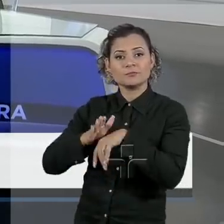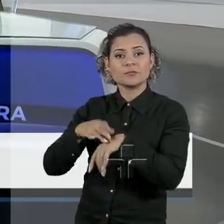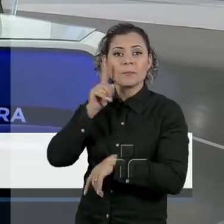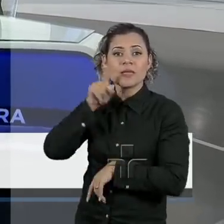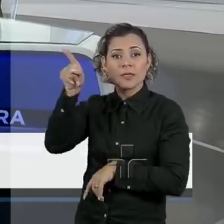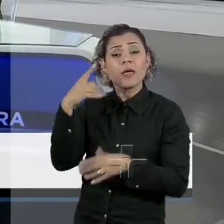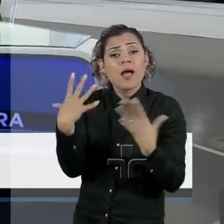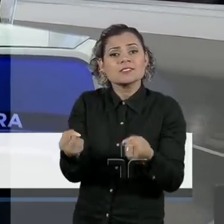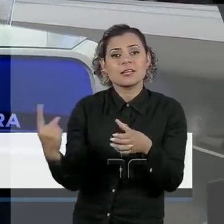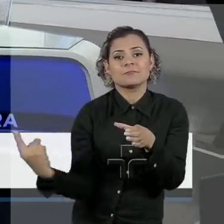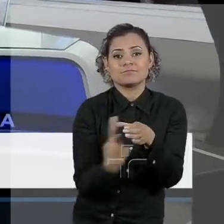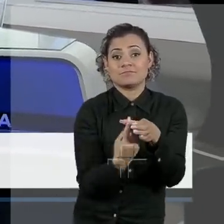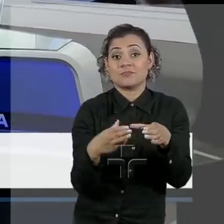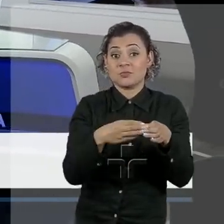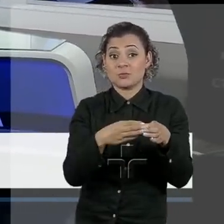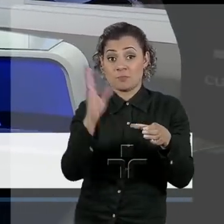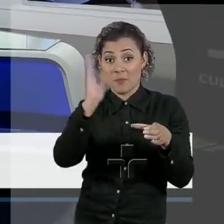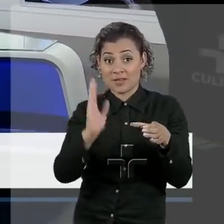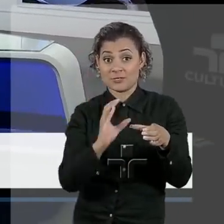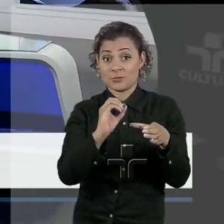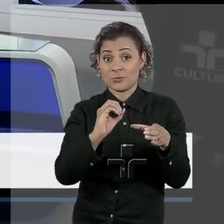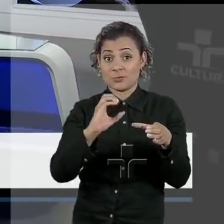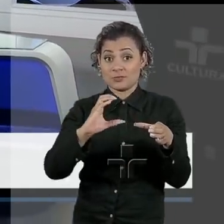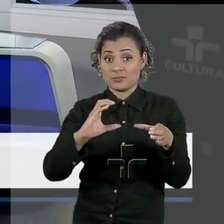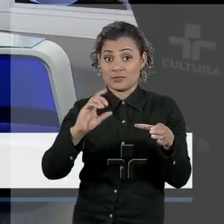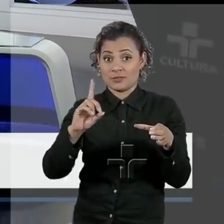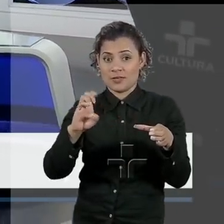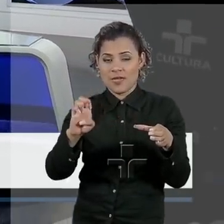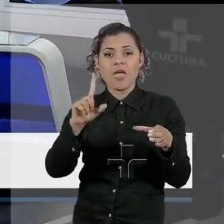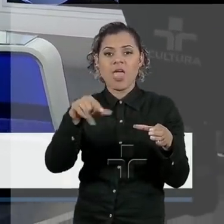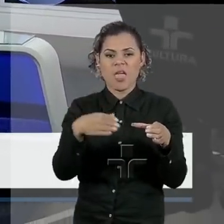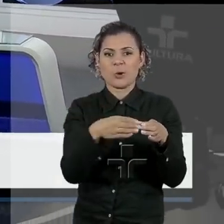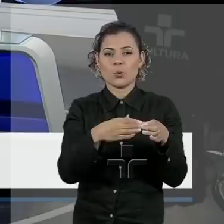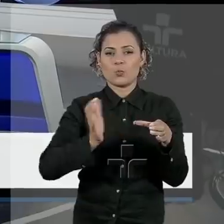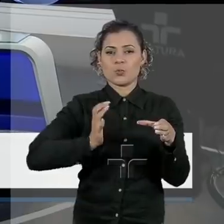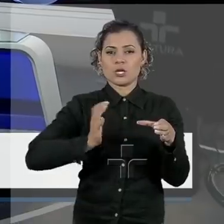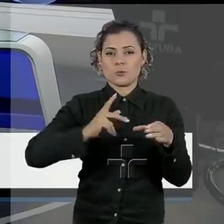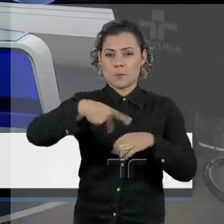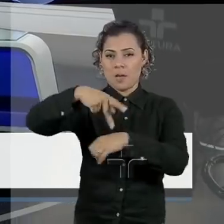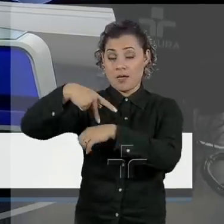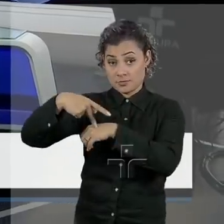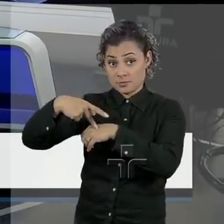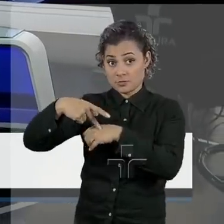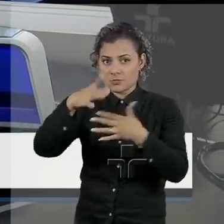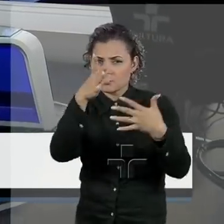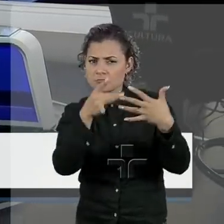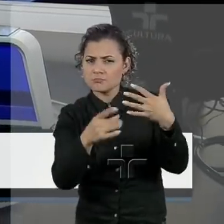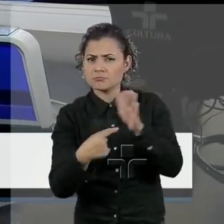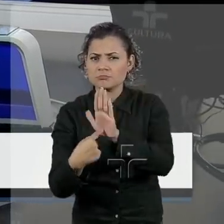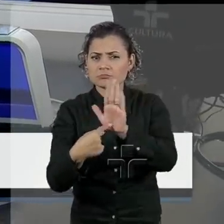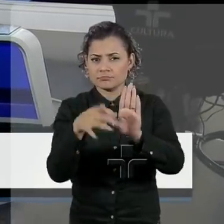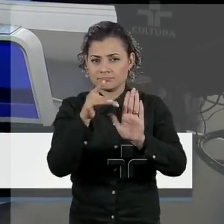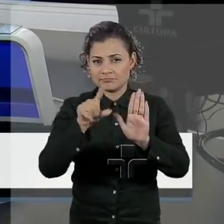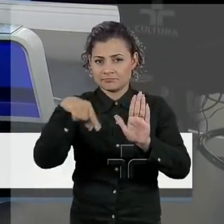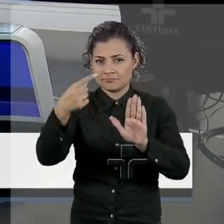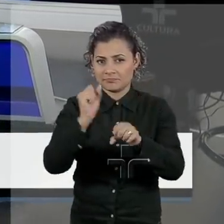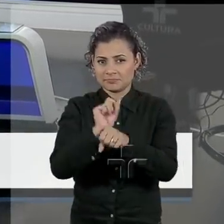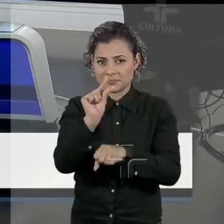Brasil na OCDE, a organização conhecida como Clube dos Países Ricos. Os detalhes nós vamos mostrar em